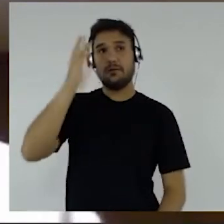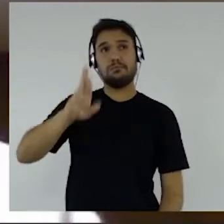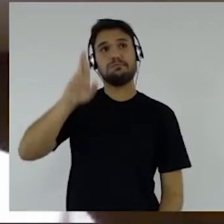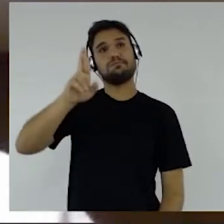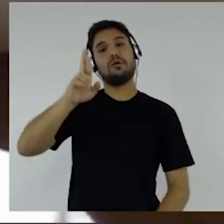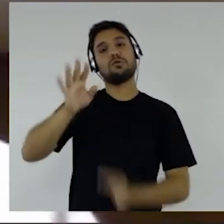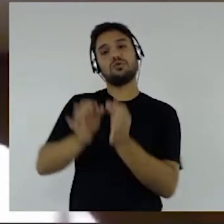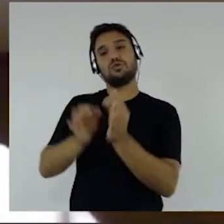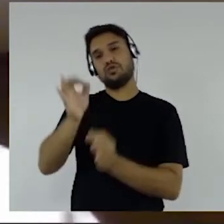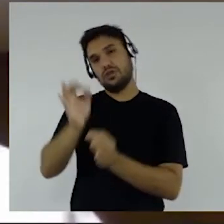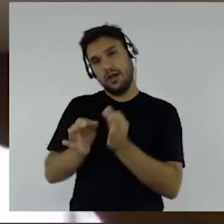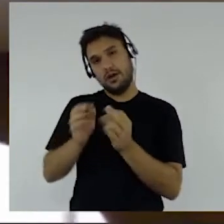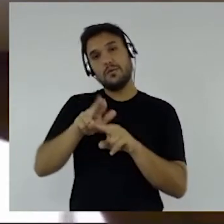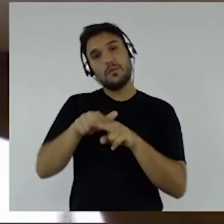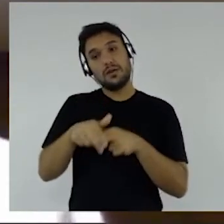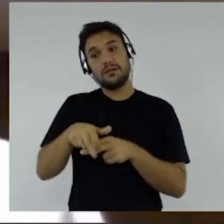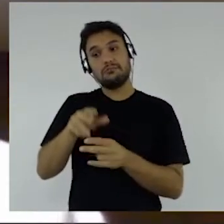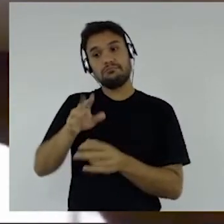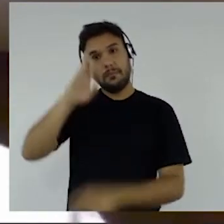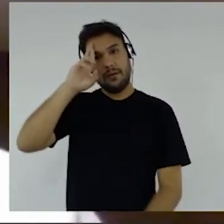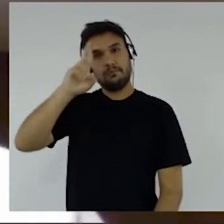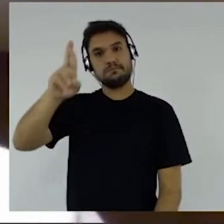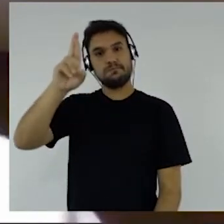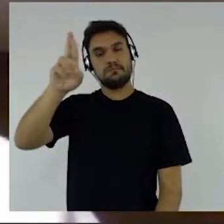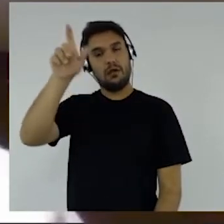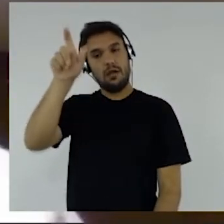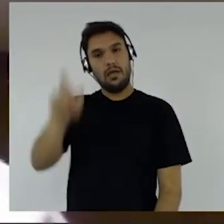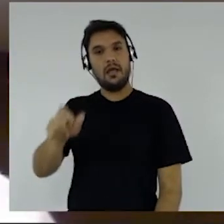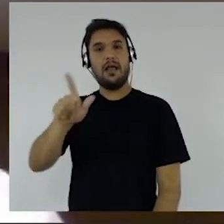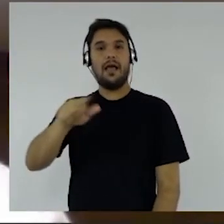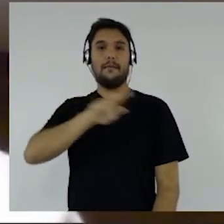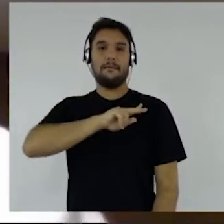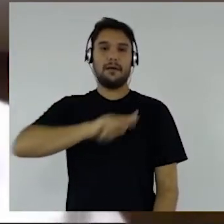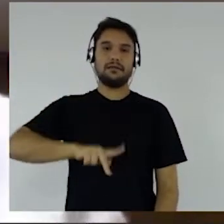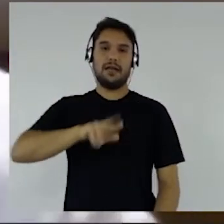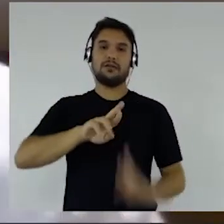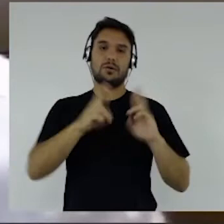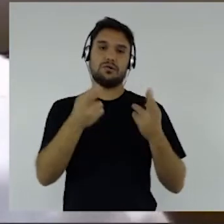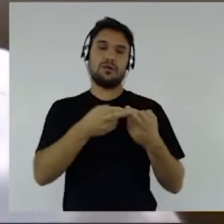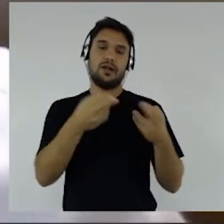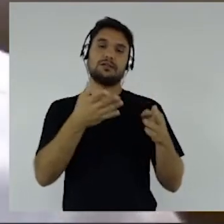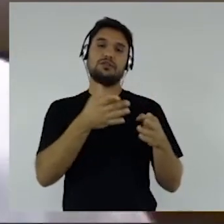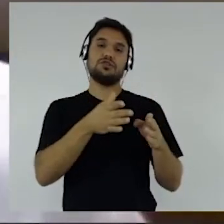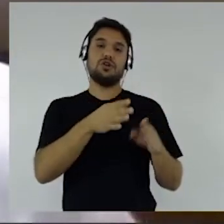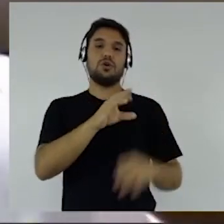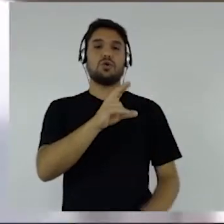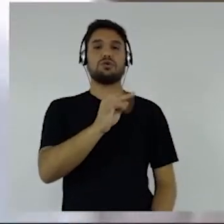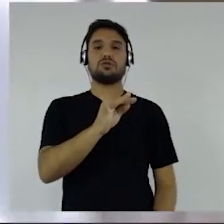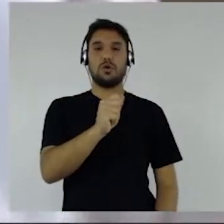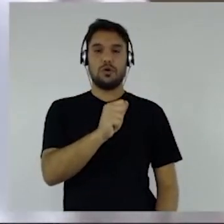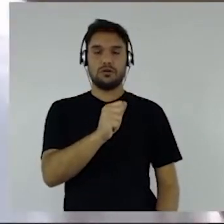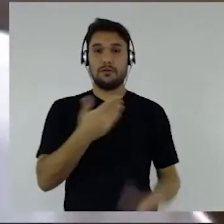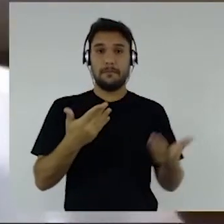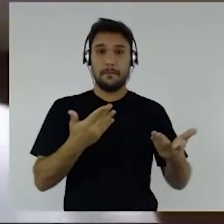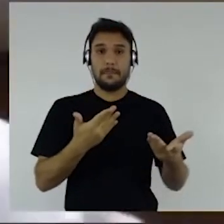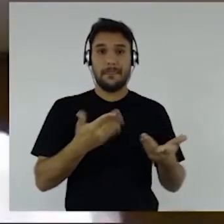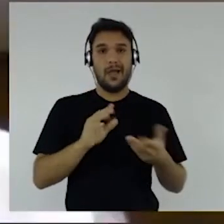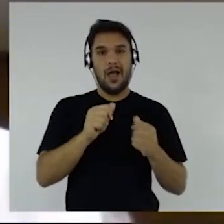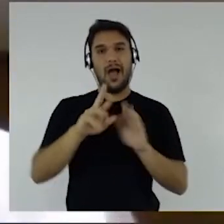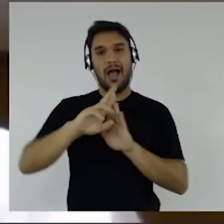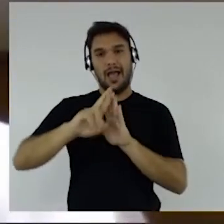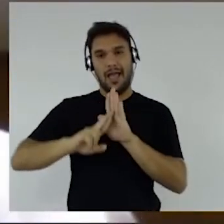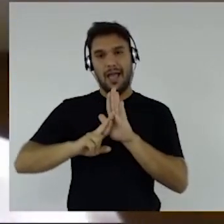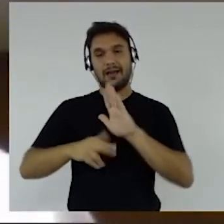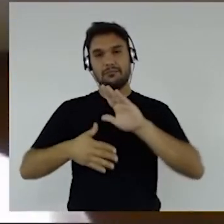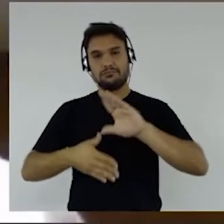judiciária, perdão. Então, a autoridade judiciária que tem que presidir a audiência de custódia. Por mais que a Convenção Americana